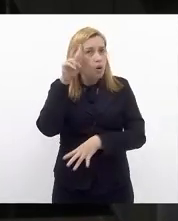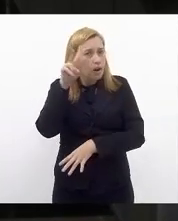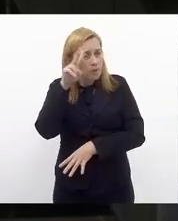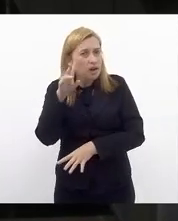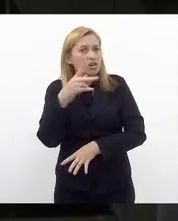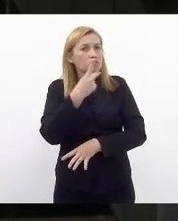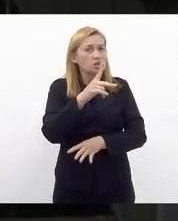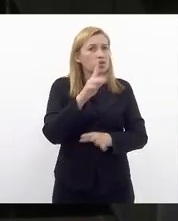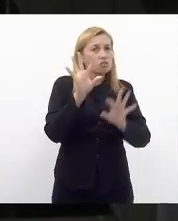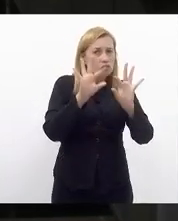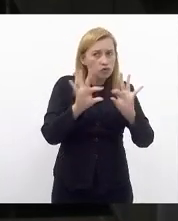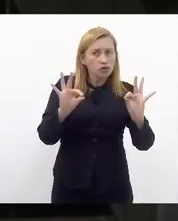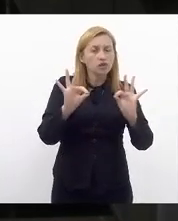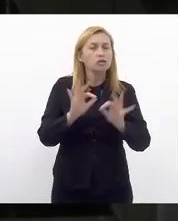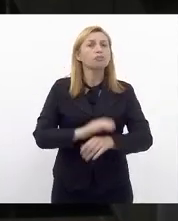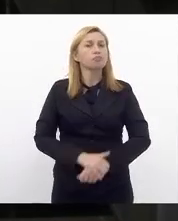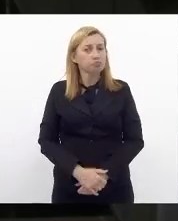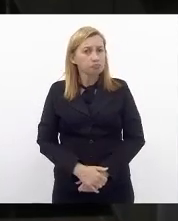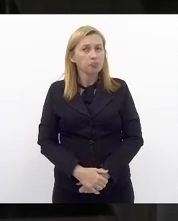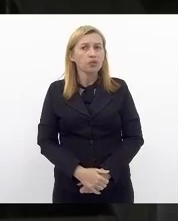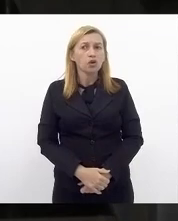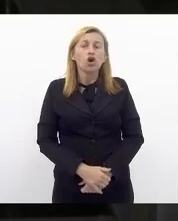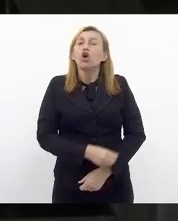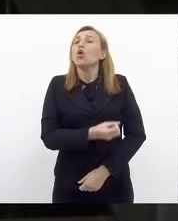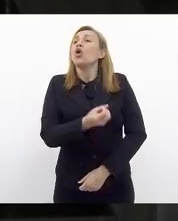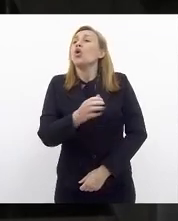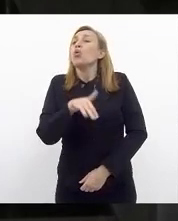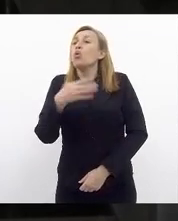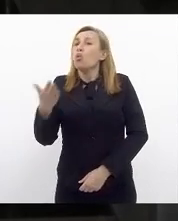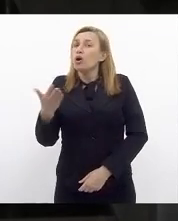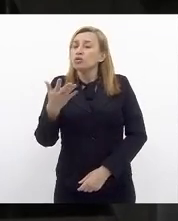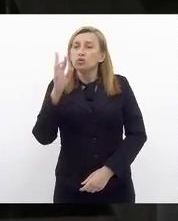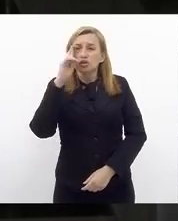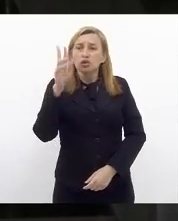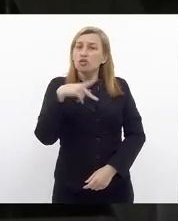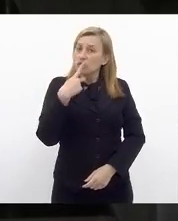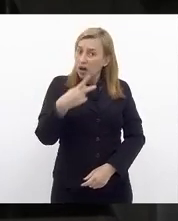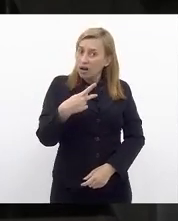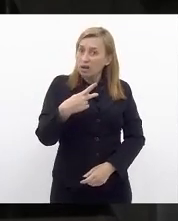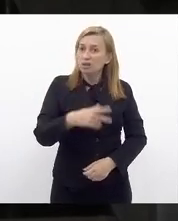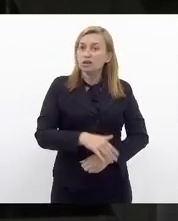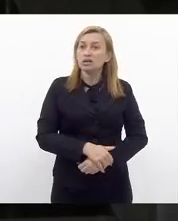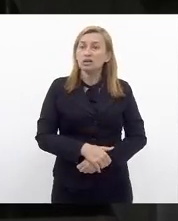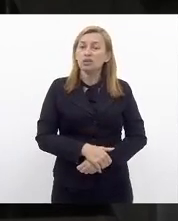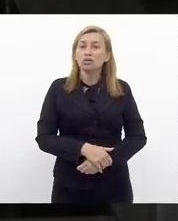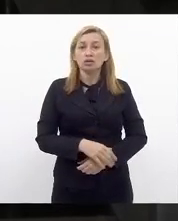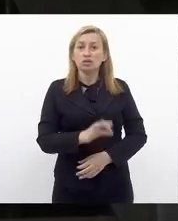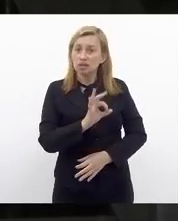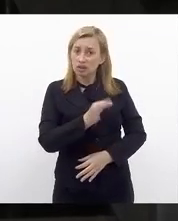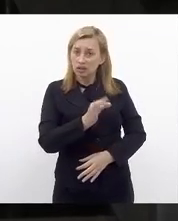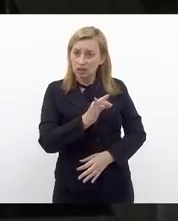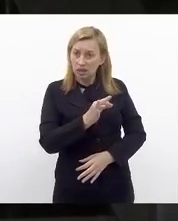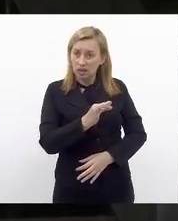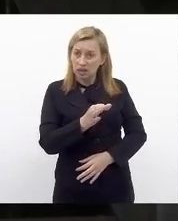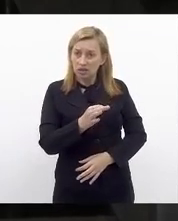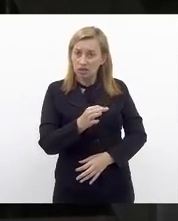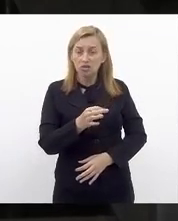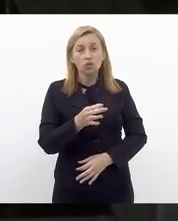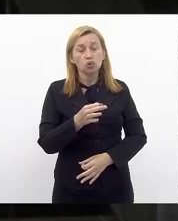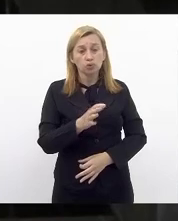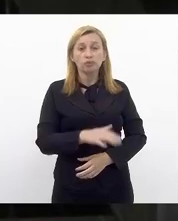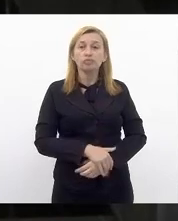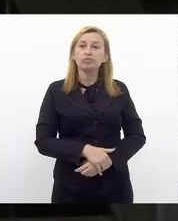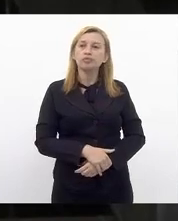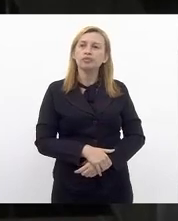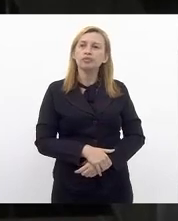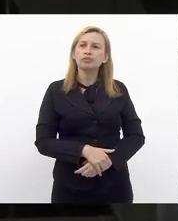lembrei o texto que vossa excelência é de vossa senhoria quando você olha faz questão de dizer com razão a meu ver a justo título